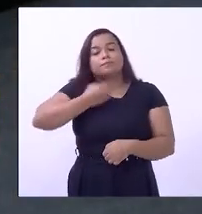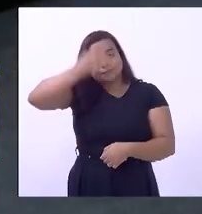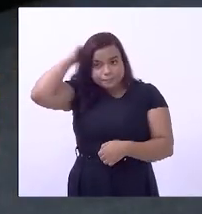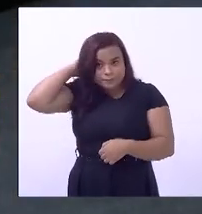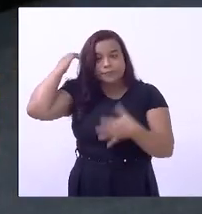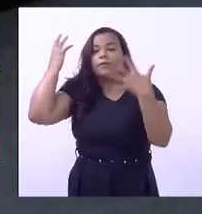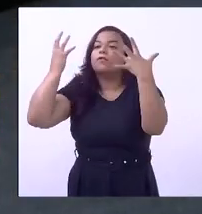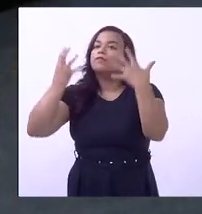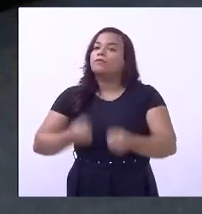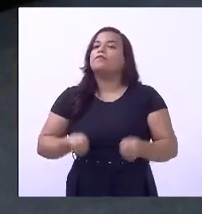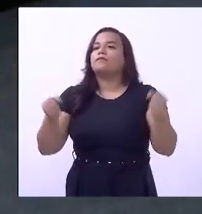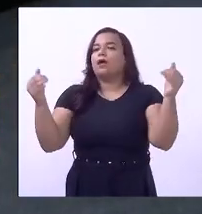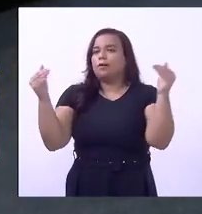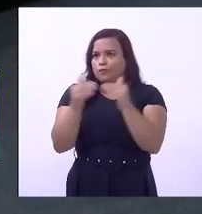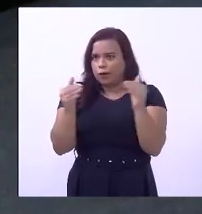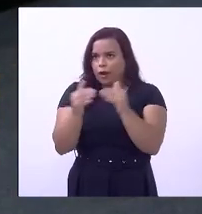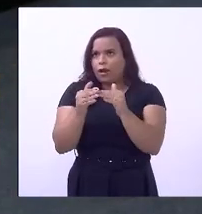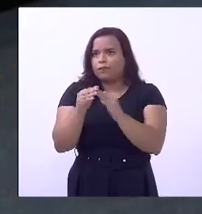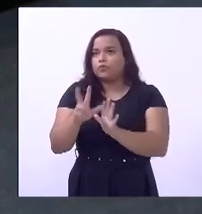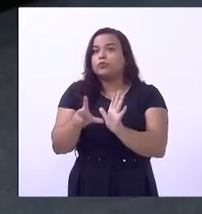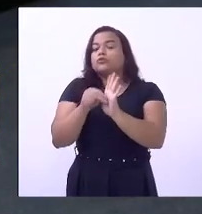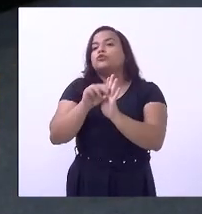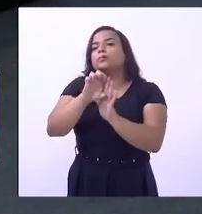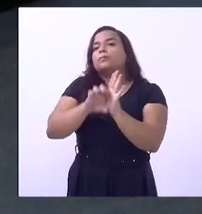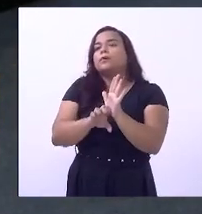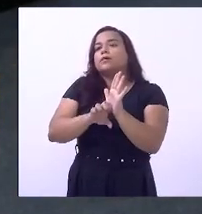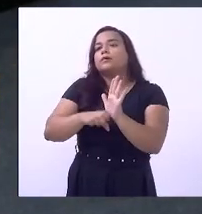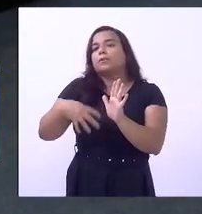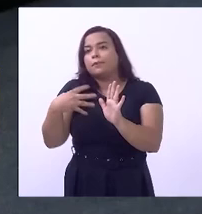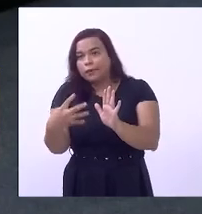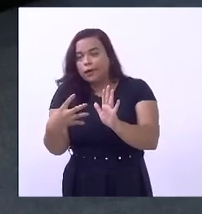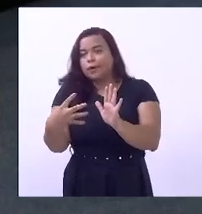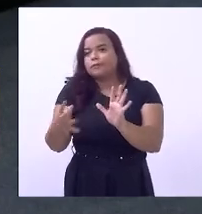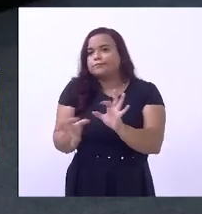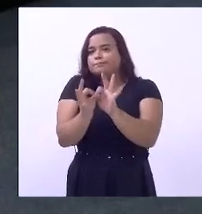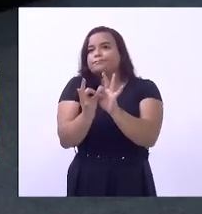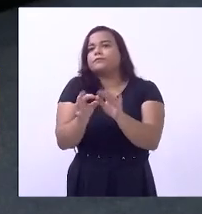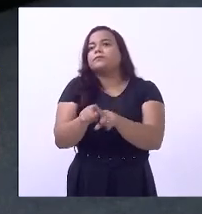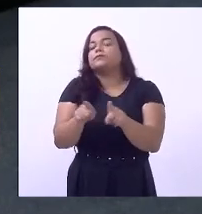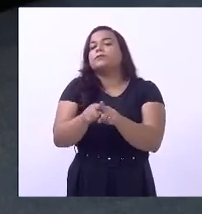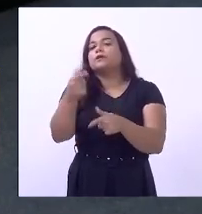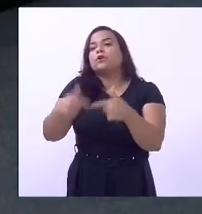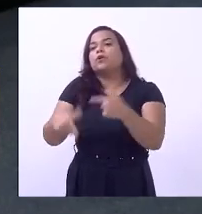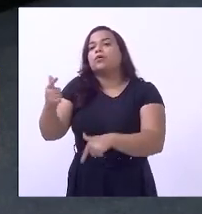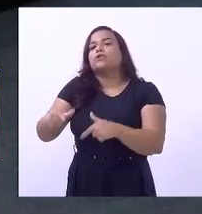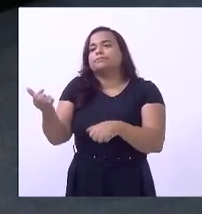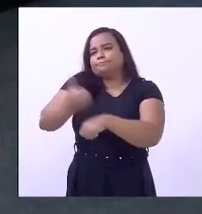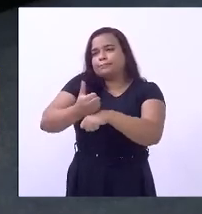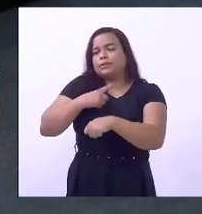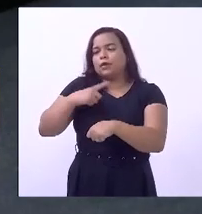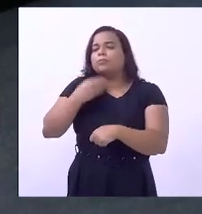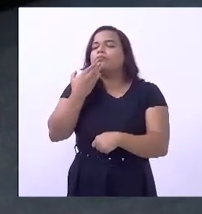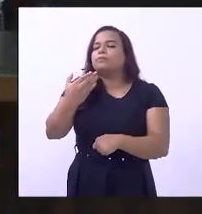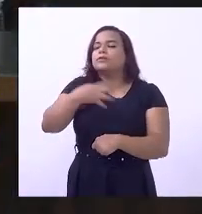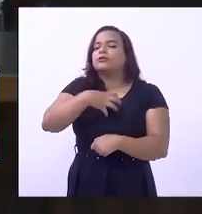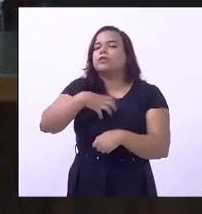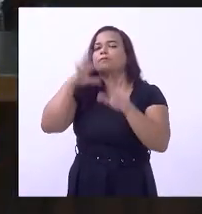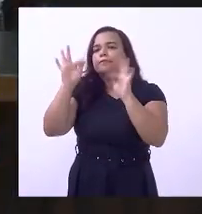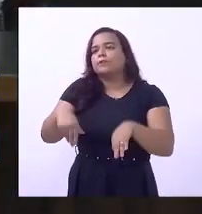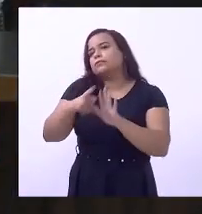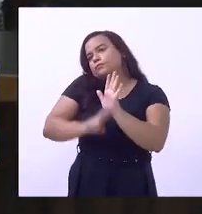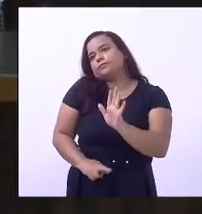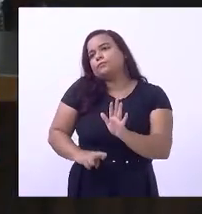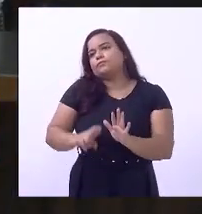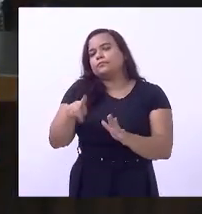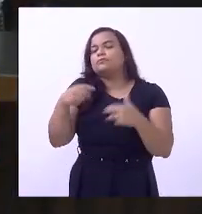Favorável com subemenda, emenda 4, contrário às demais emendas, concluindo por substitutivo, pedindo forma final de redação. A presidência defere o pedido de